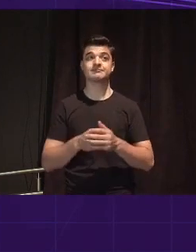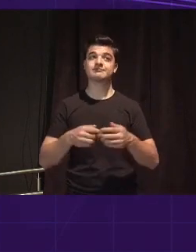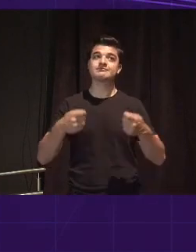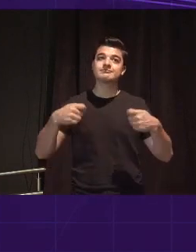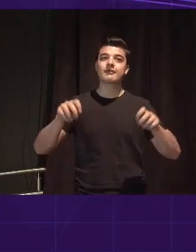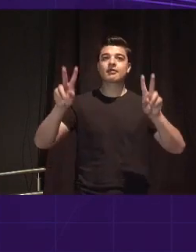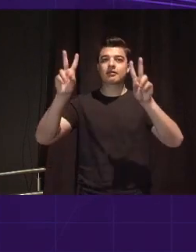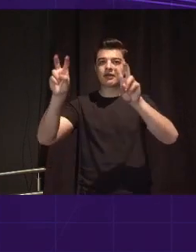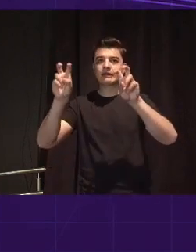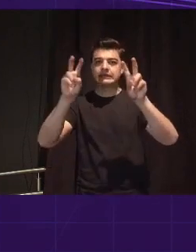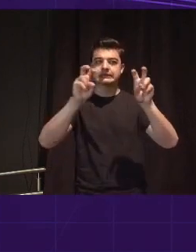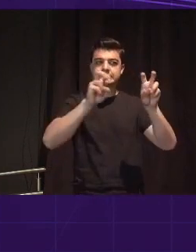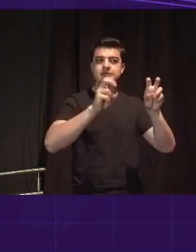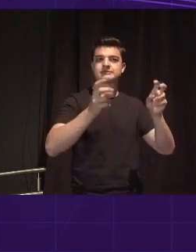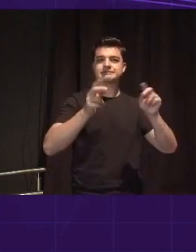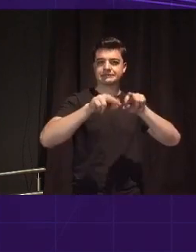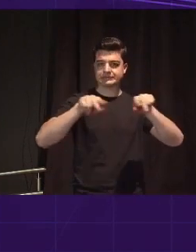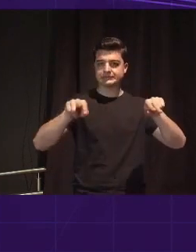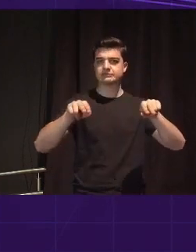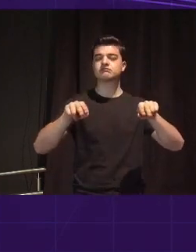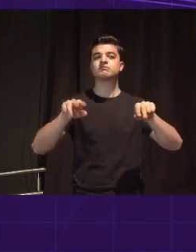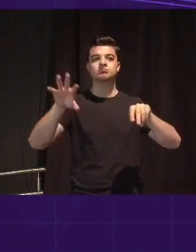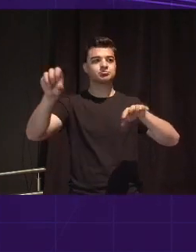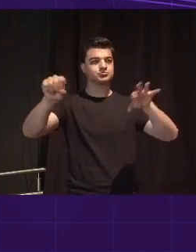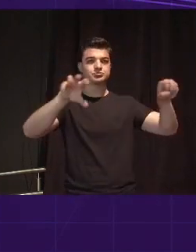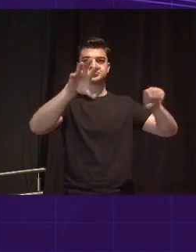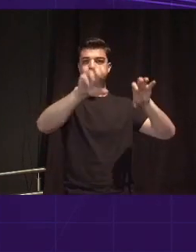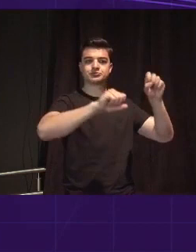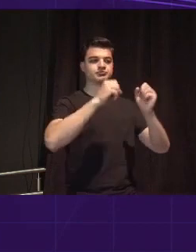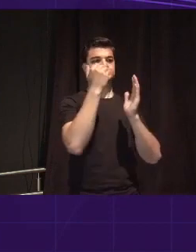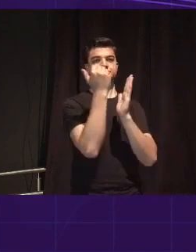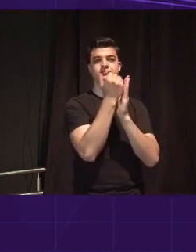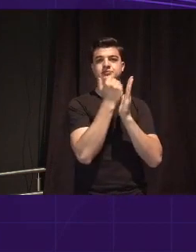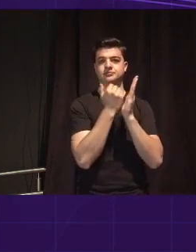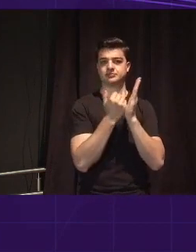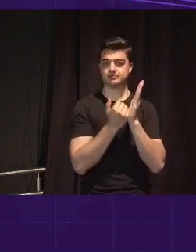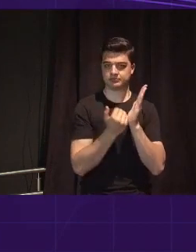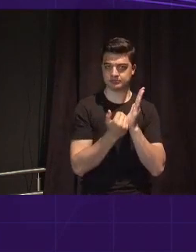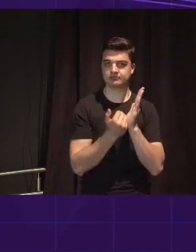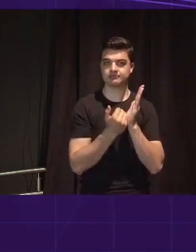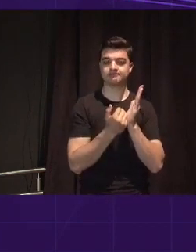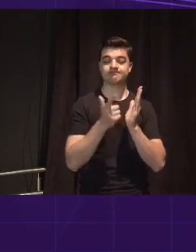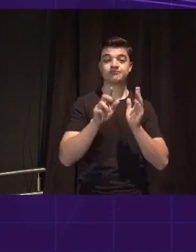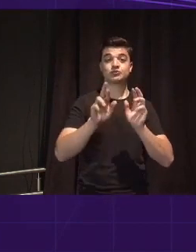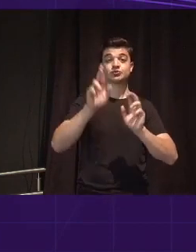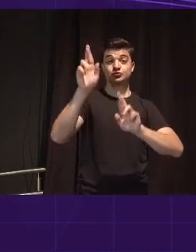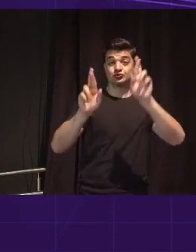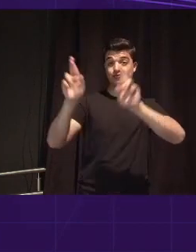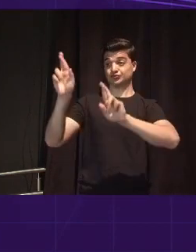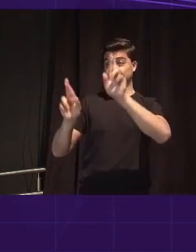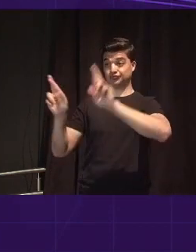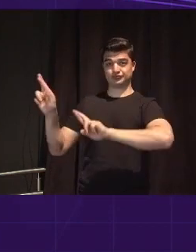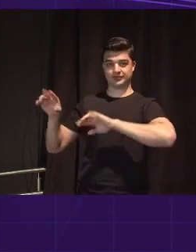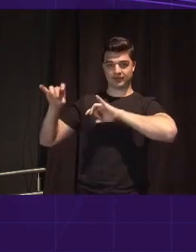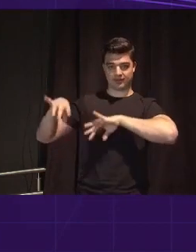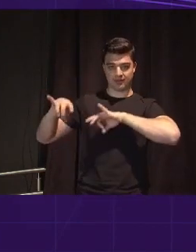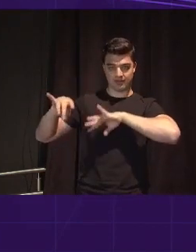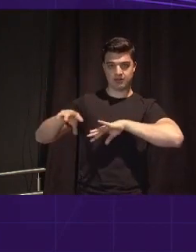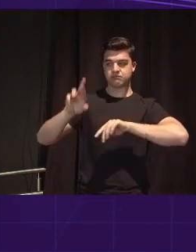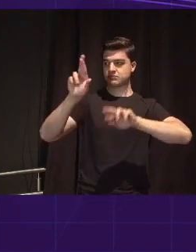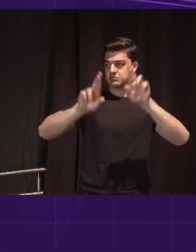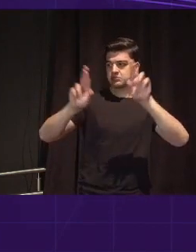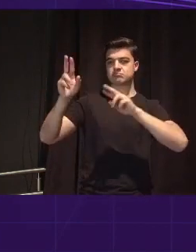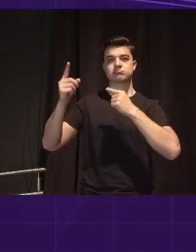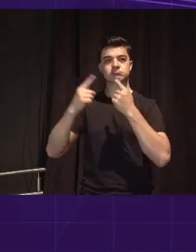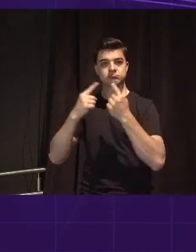isso, a gente pegou todas as nossas lideranças técnicas, conversou com elas, a gente fez um ato educacional, montou materiais e saiu fazendo